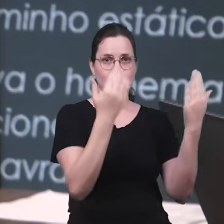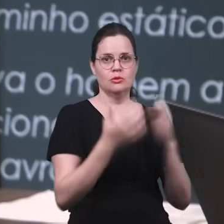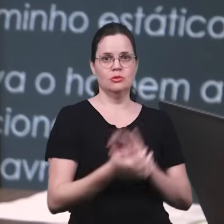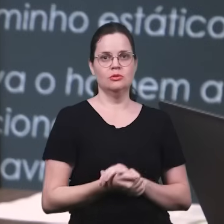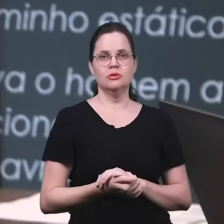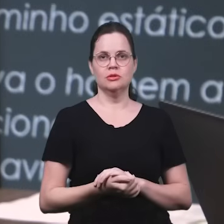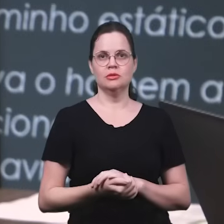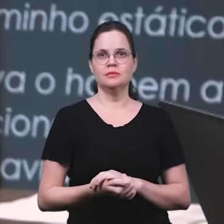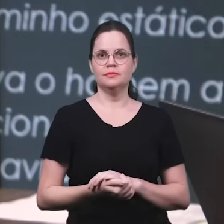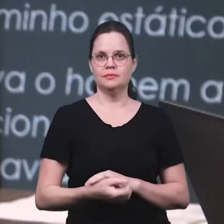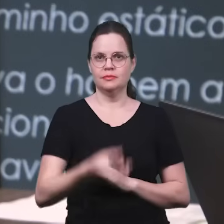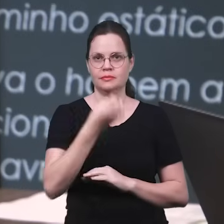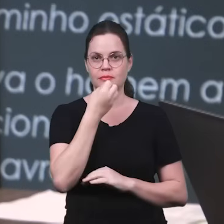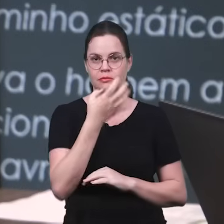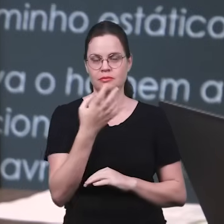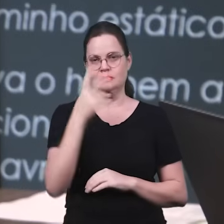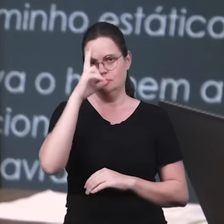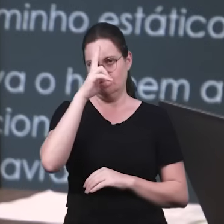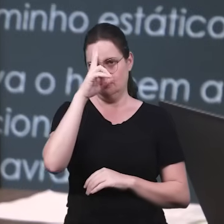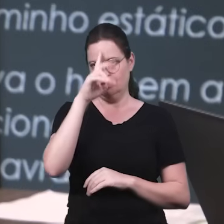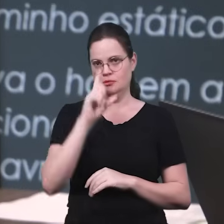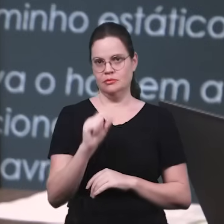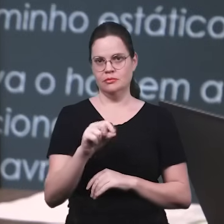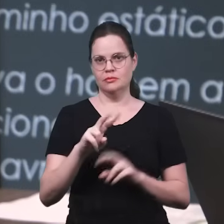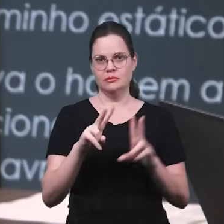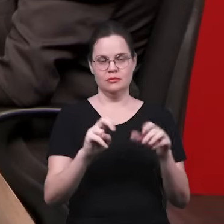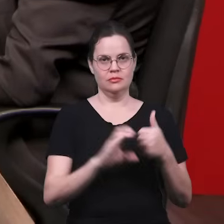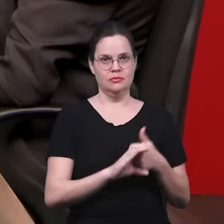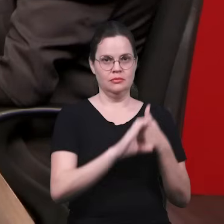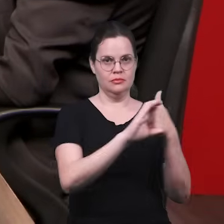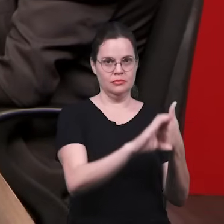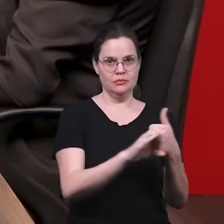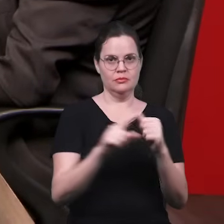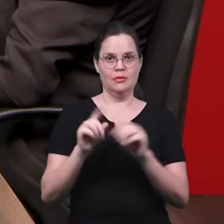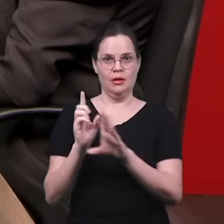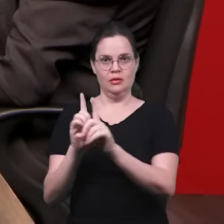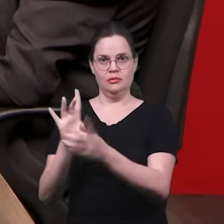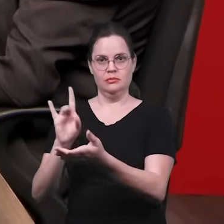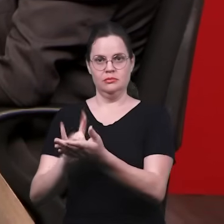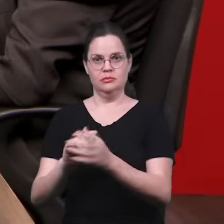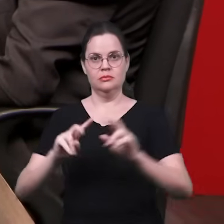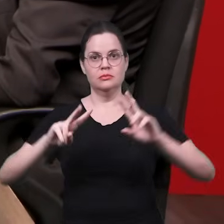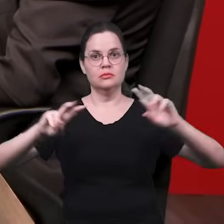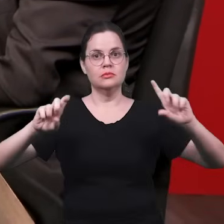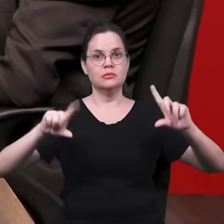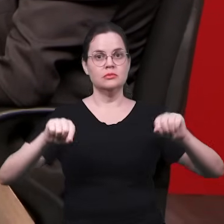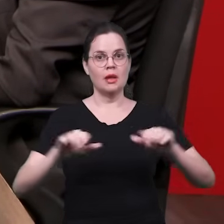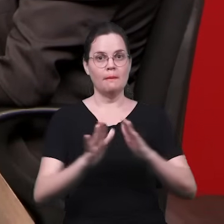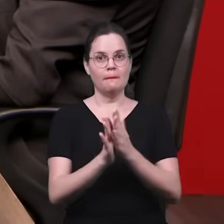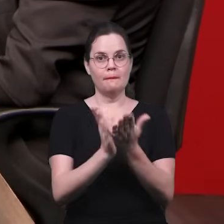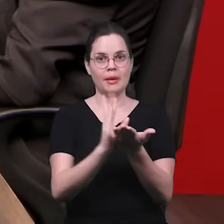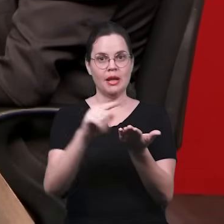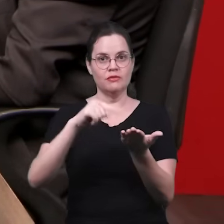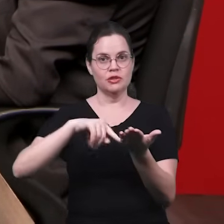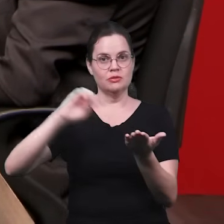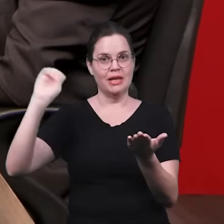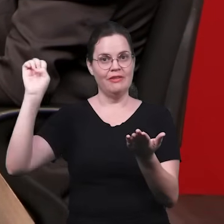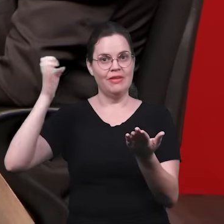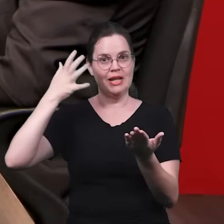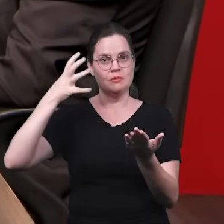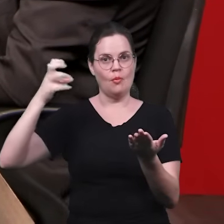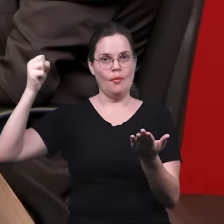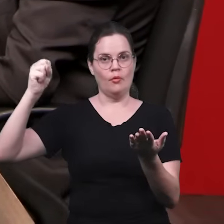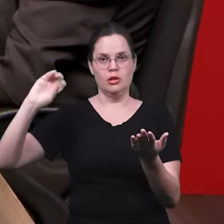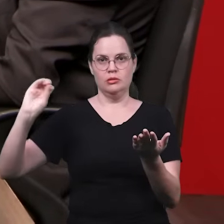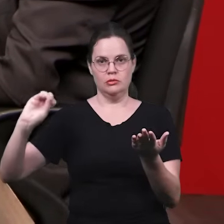sempre pontuar que quando nós estamos falando aqui de cristianismo e evangelho, nós estamos falando sobre o aspecto da Bíblia sem a revelação, sem